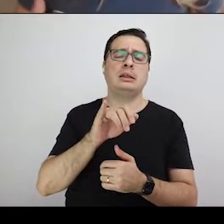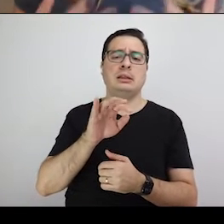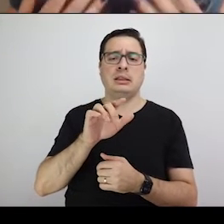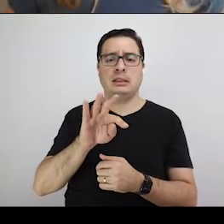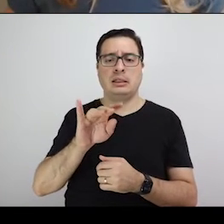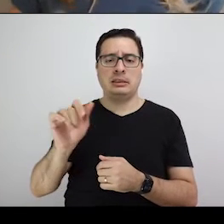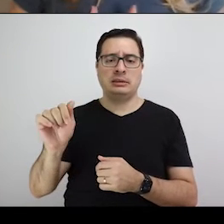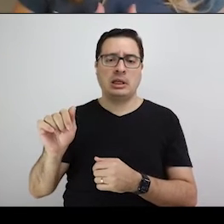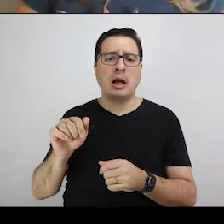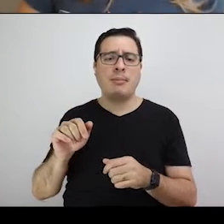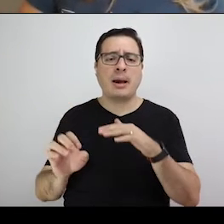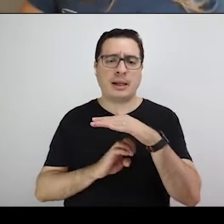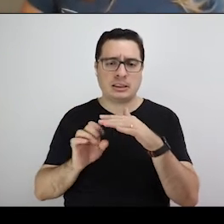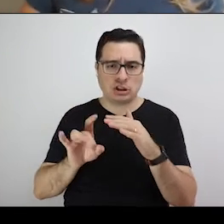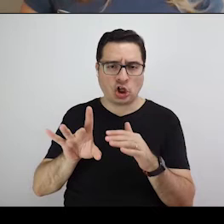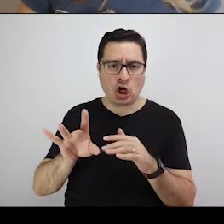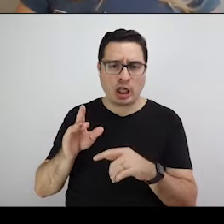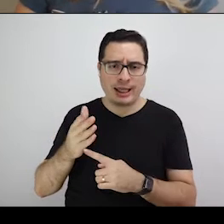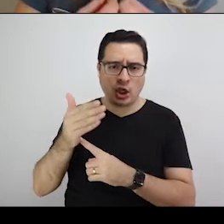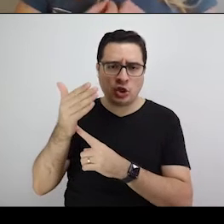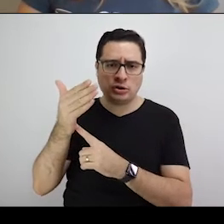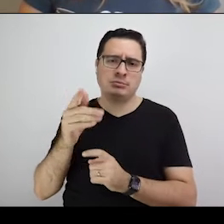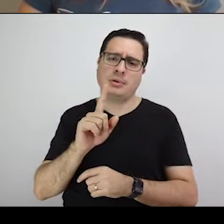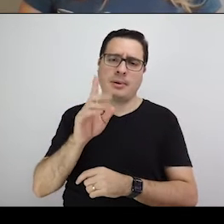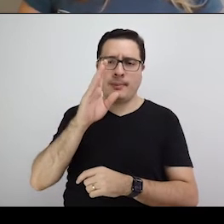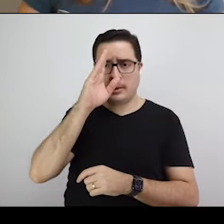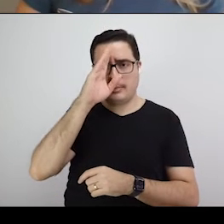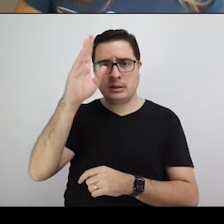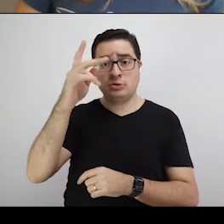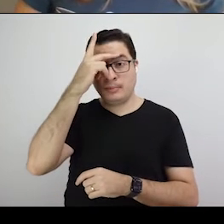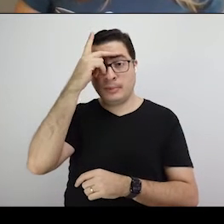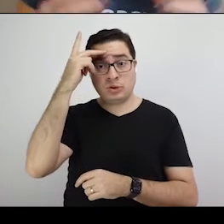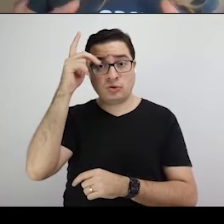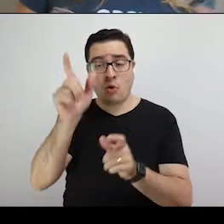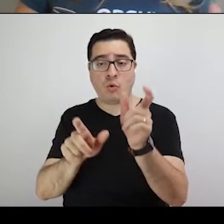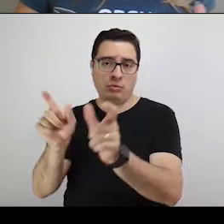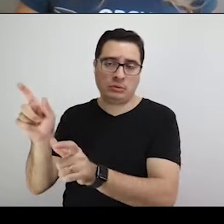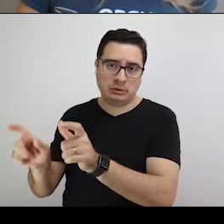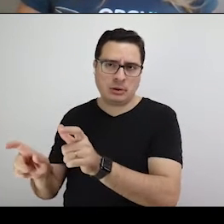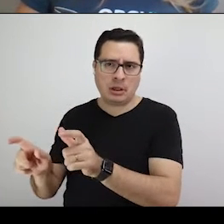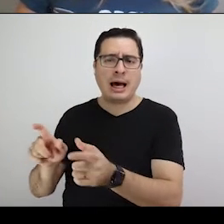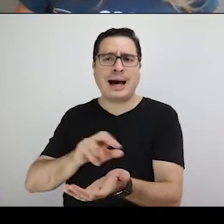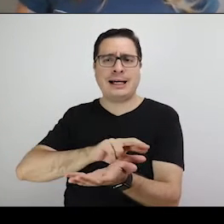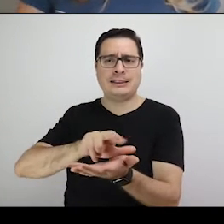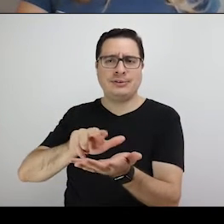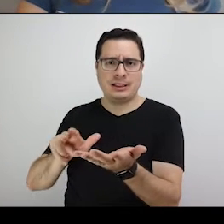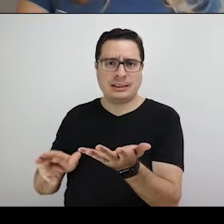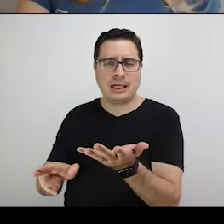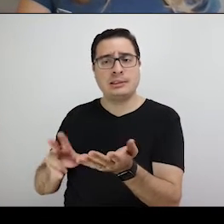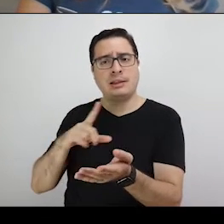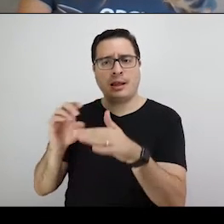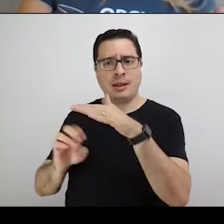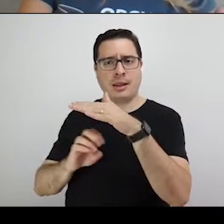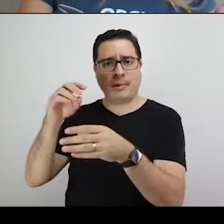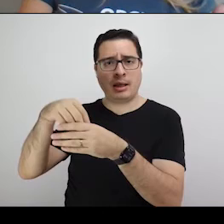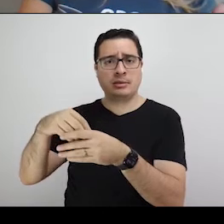é uma empresa só de tecnologia, né, principalmente de pessoas. A diversidade na Iteris, ela proporciona